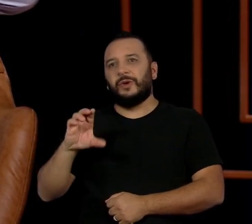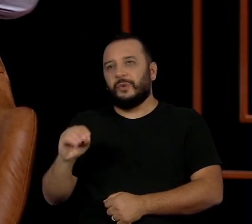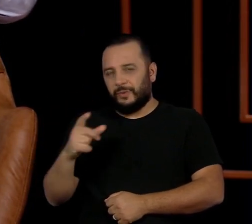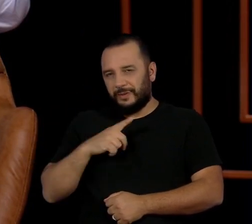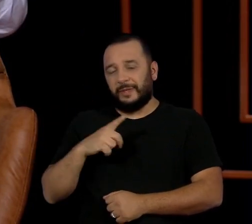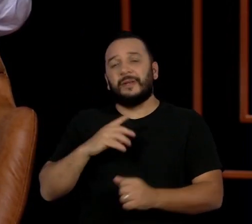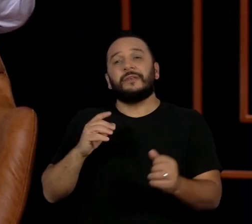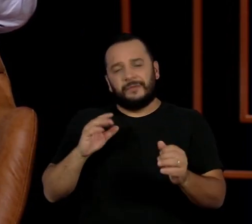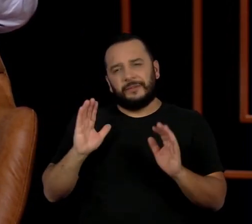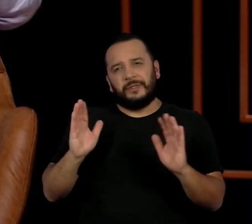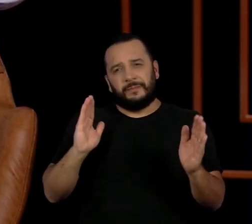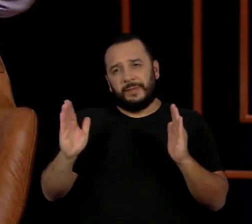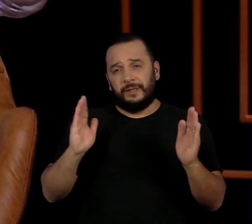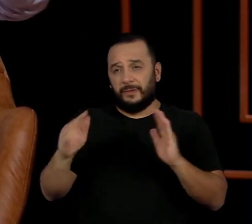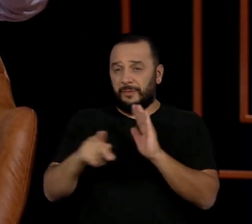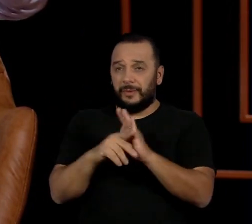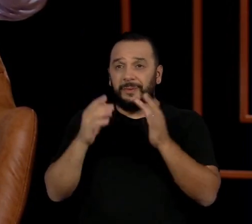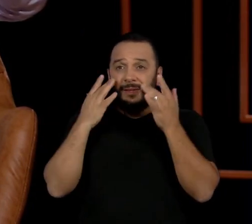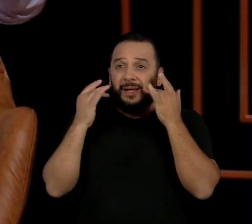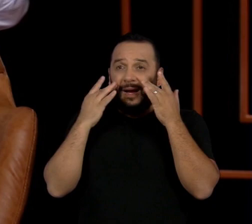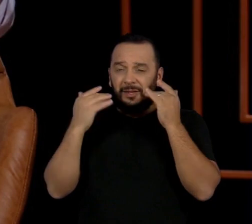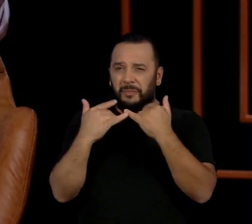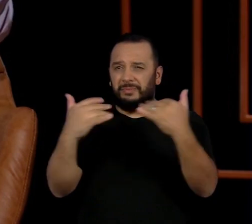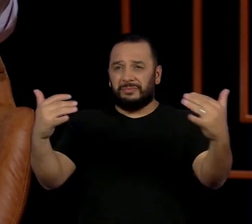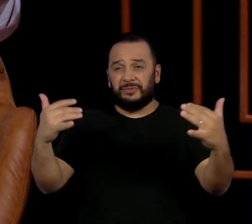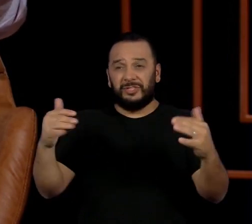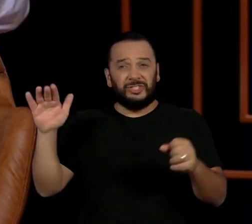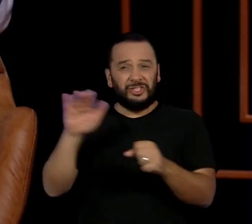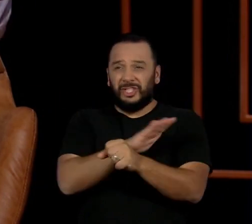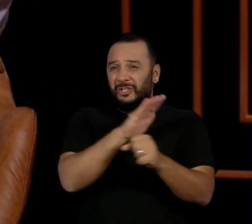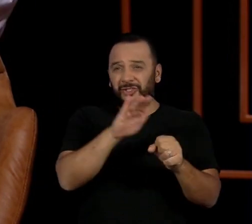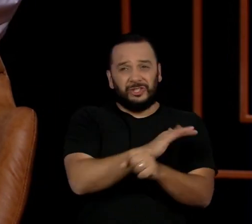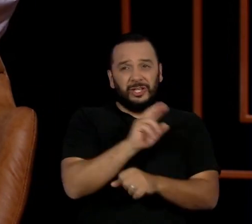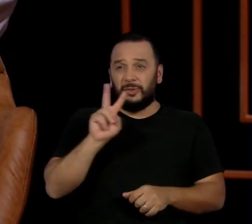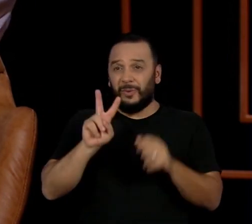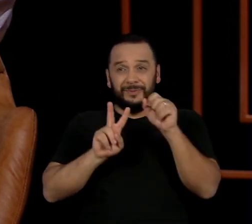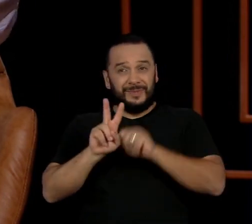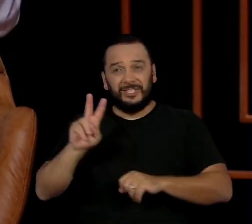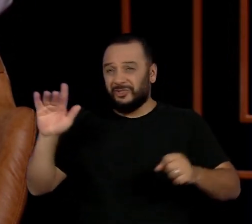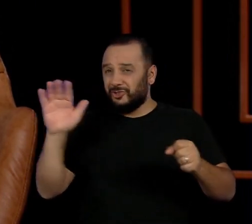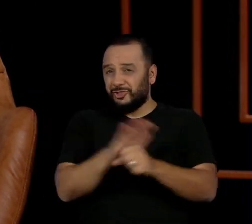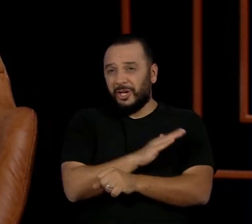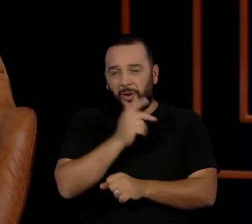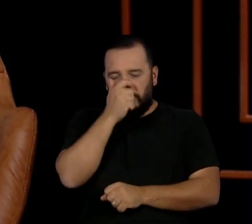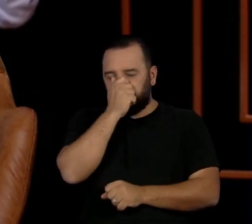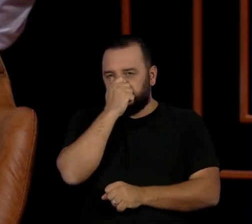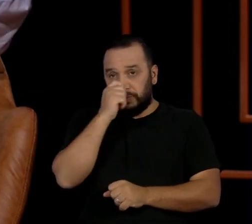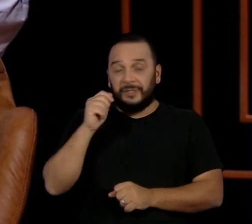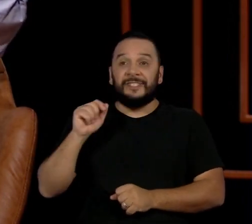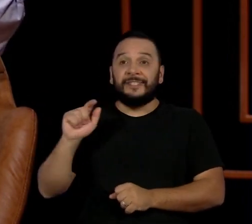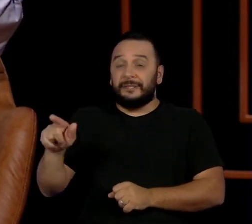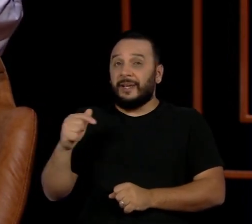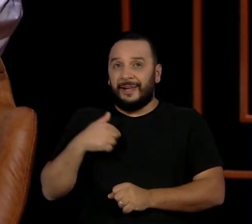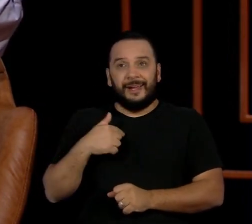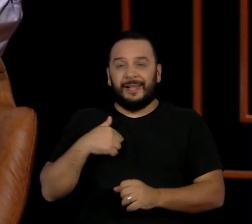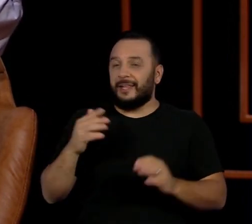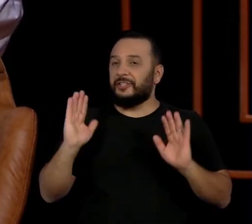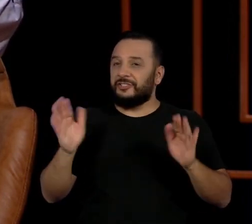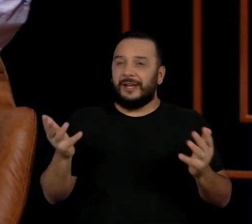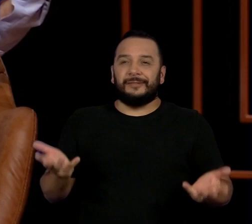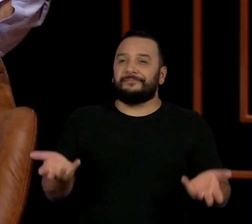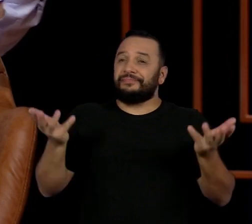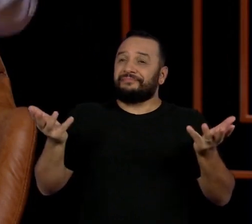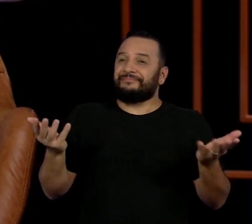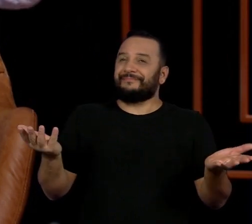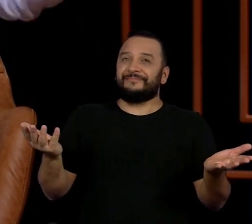do Caso, no Rio de Janeiro, cheio. E ela vibrante no alto da carreira dela, né? E